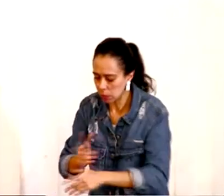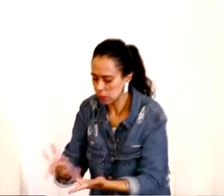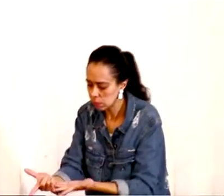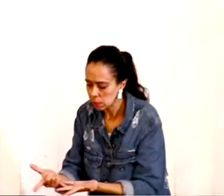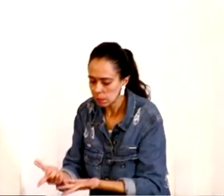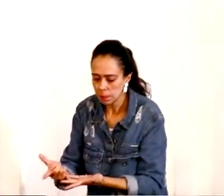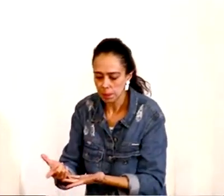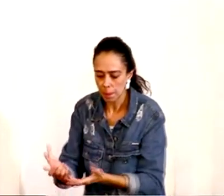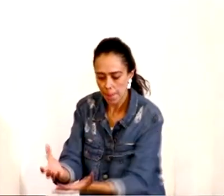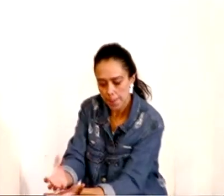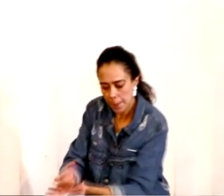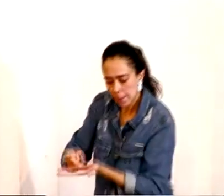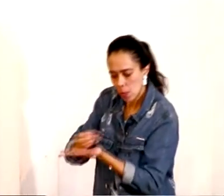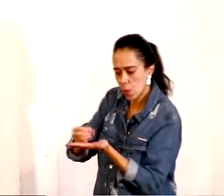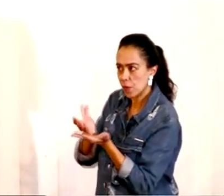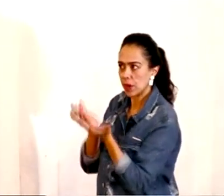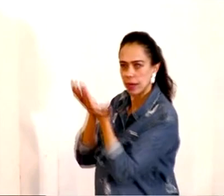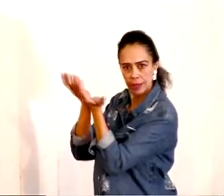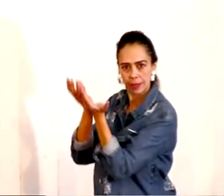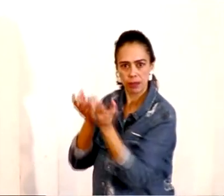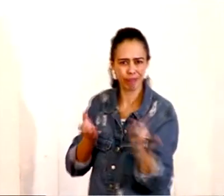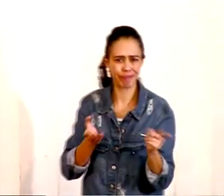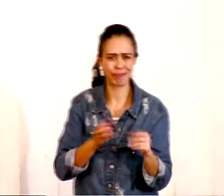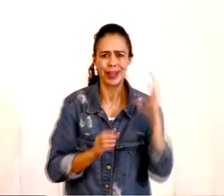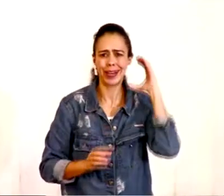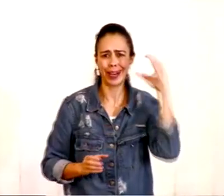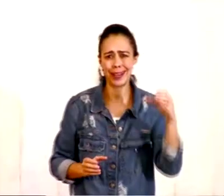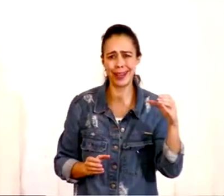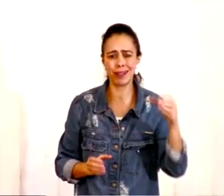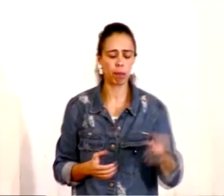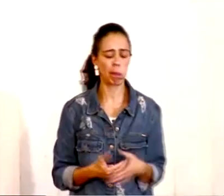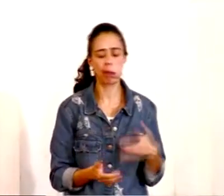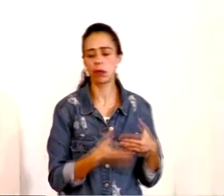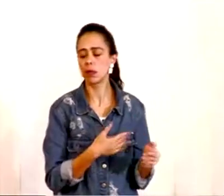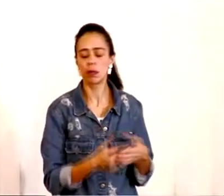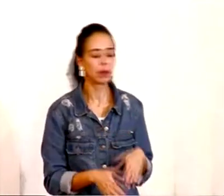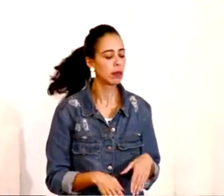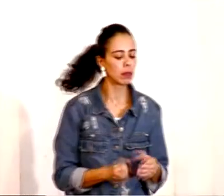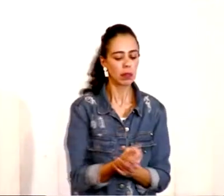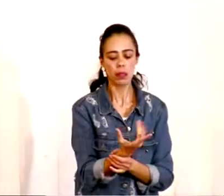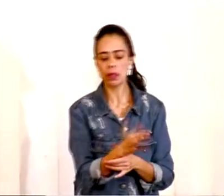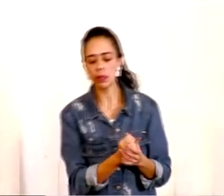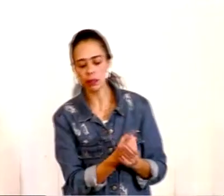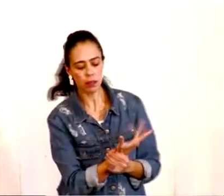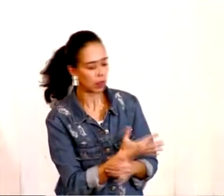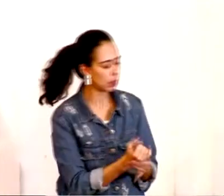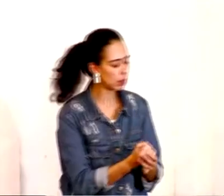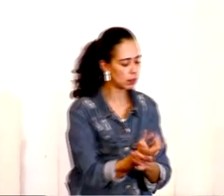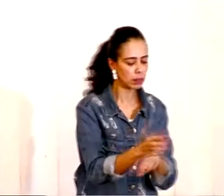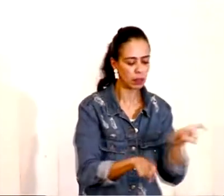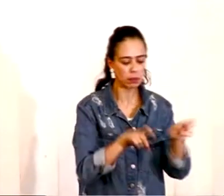O ponto importante, então, queridos, é perceber como Deus vai